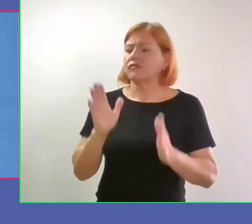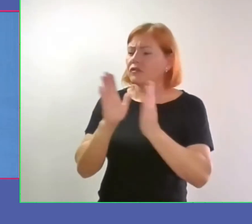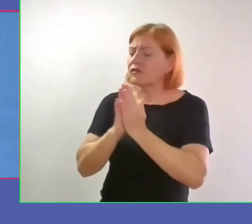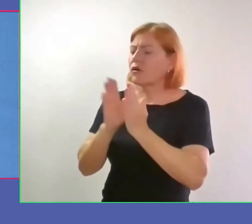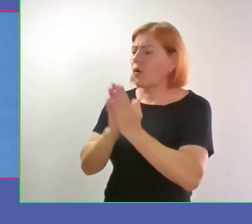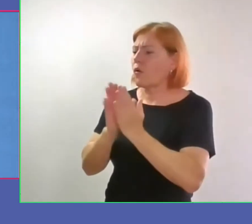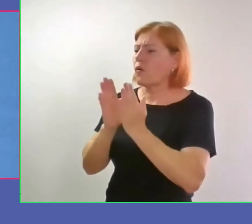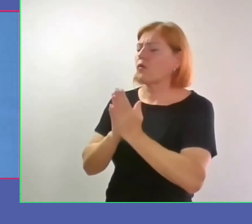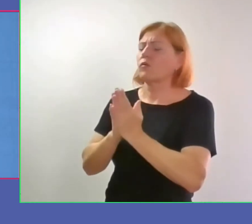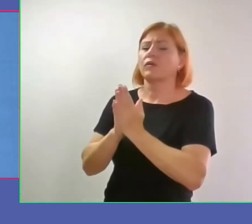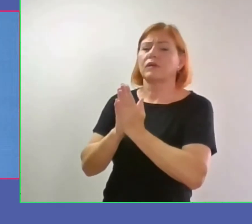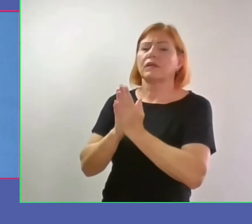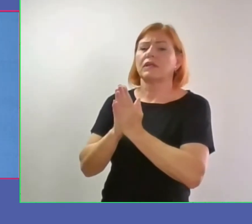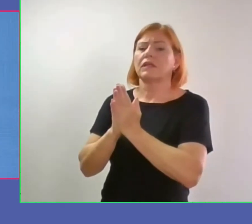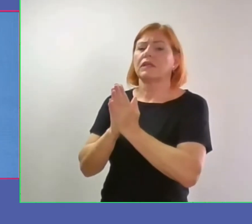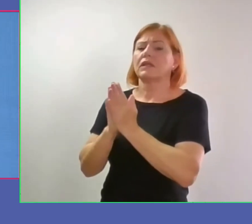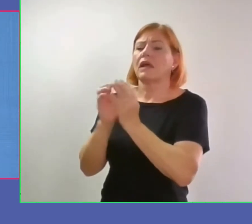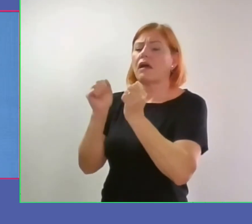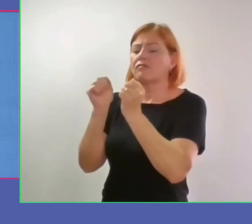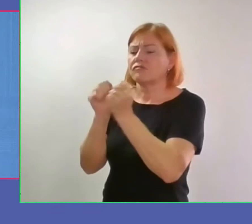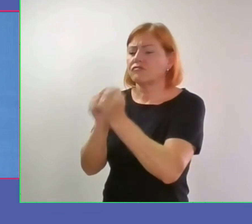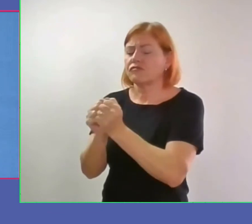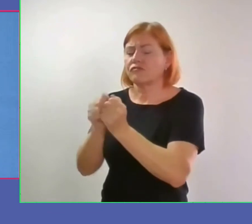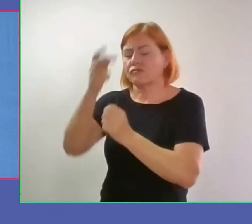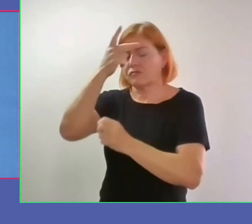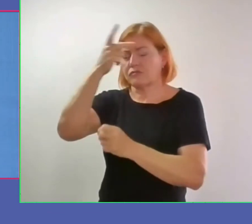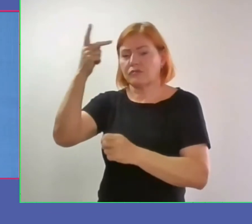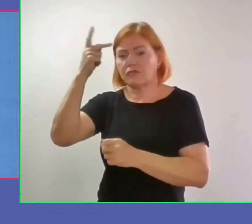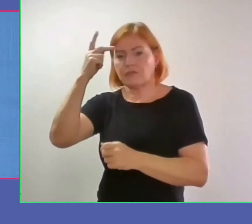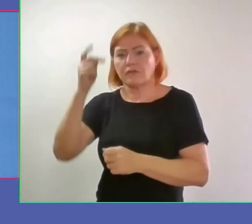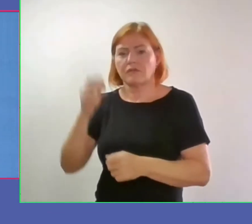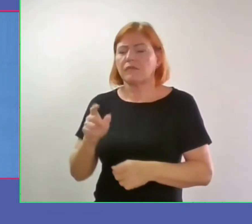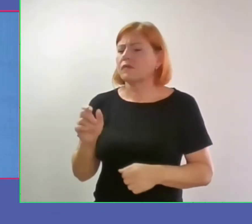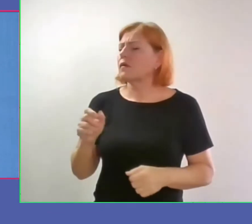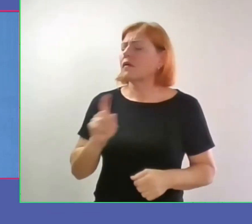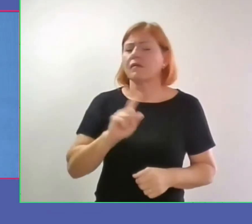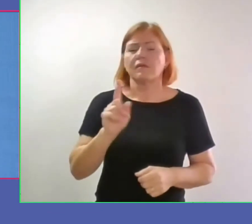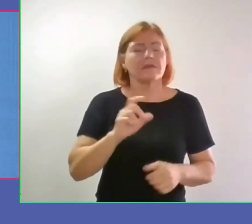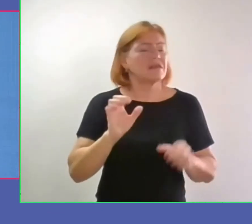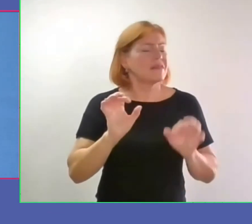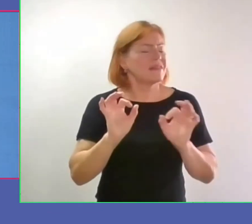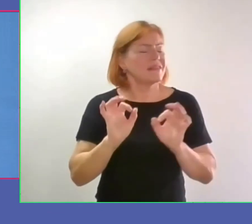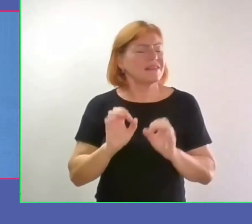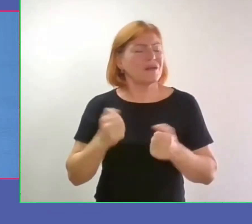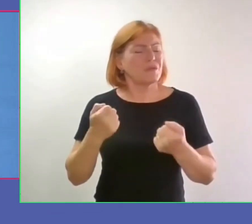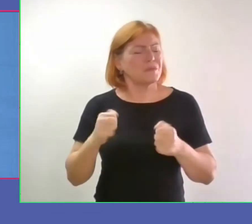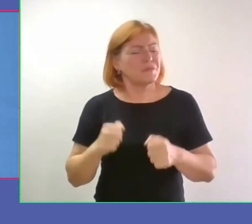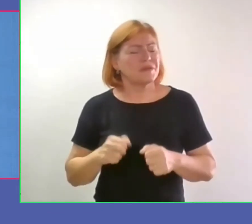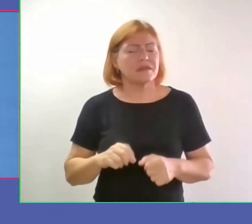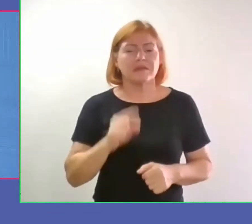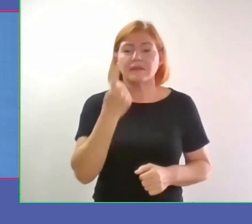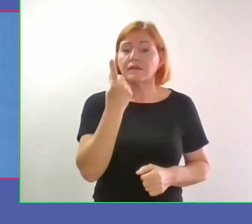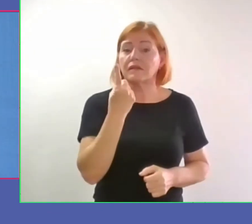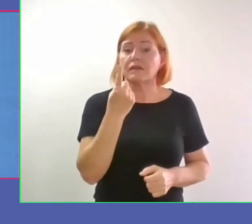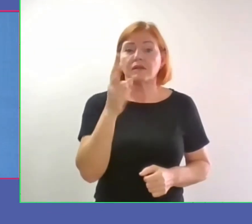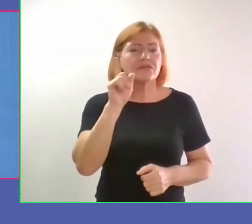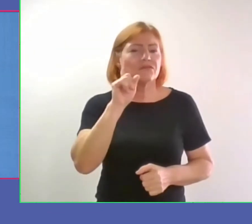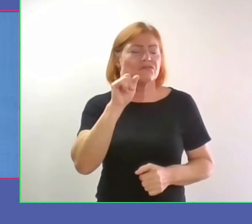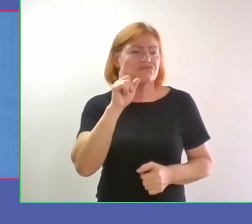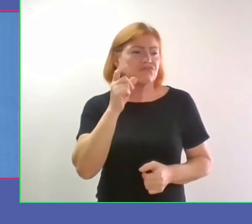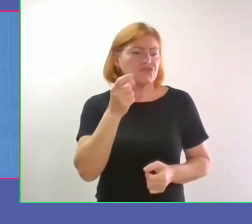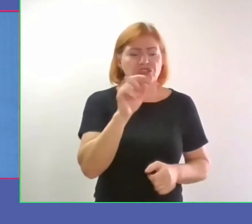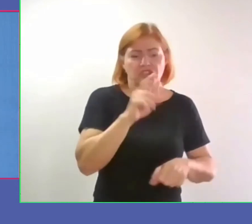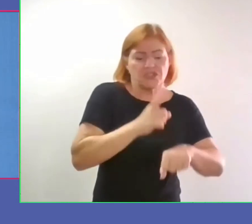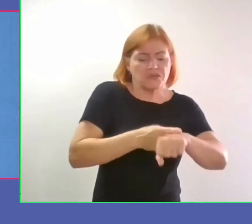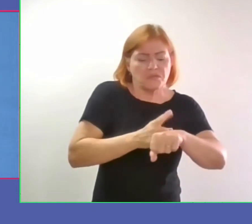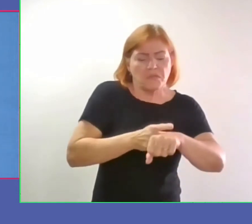precisa especialmente, né, um tempo especial para pregar o evangelho. Na rua, você tendo um contato com as pessoas,